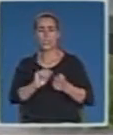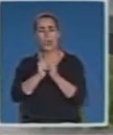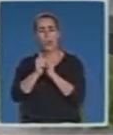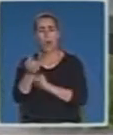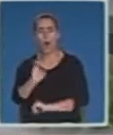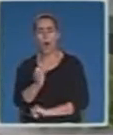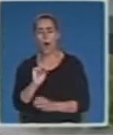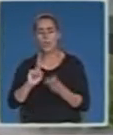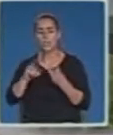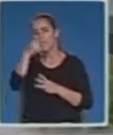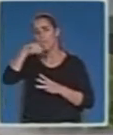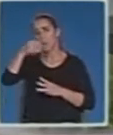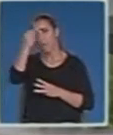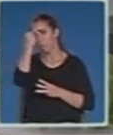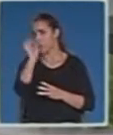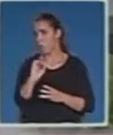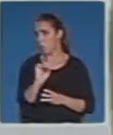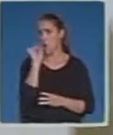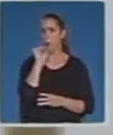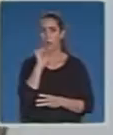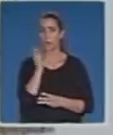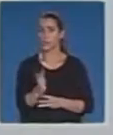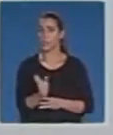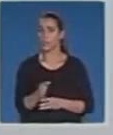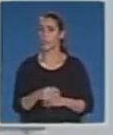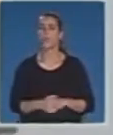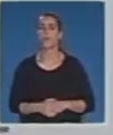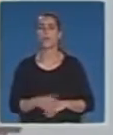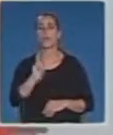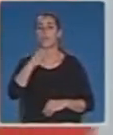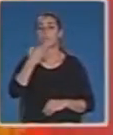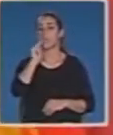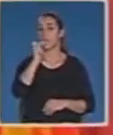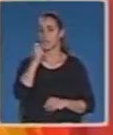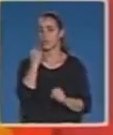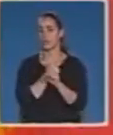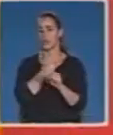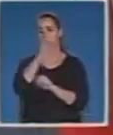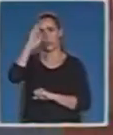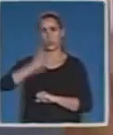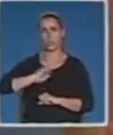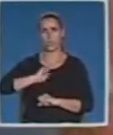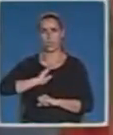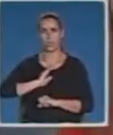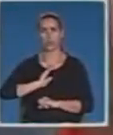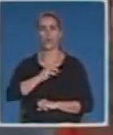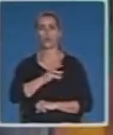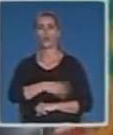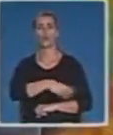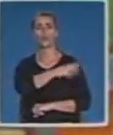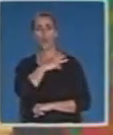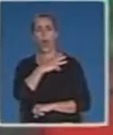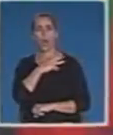se as pessoas não tiverem a formação e as qualificações necessárias. Há 37 anos ao serviço do Exército, o Brigadeiro-General